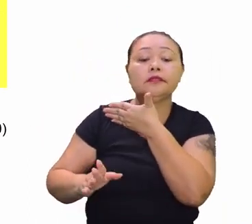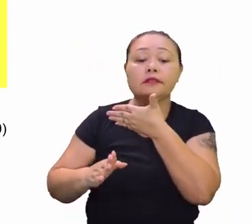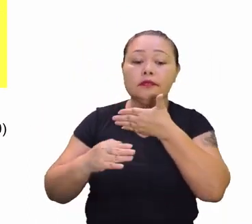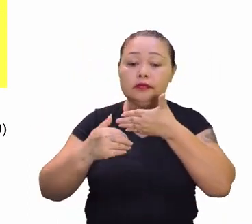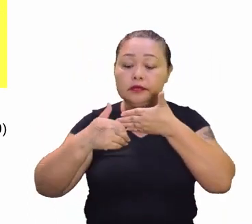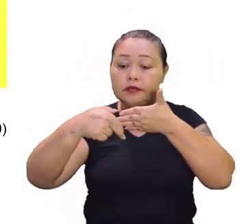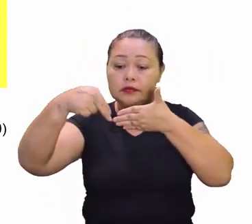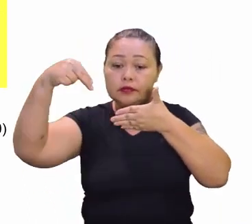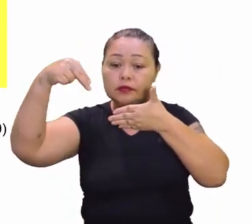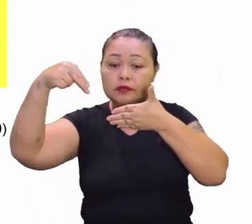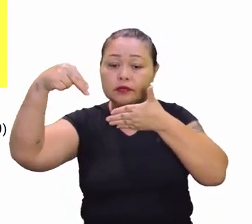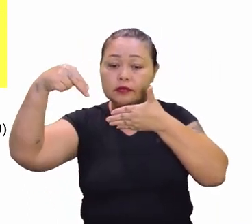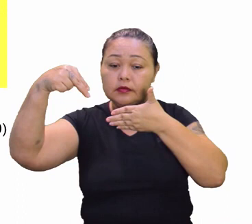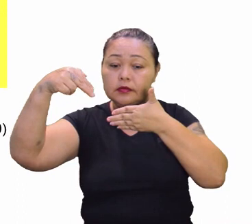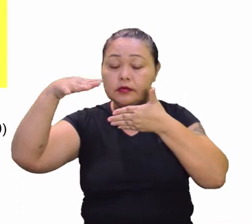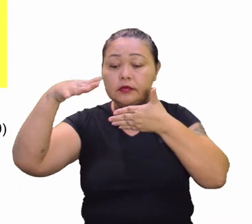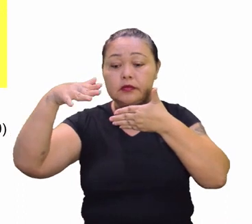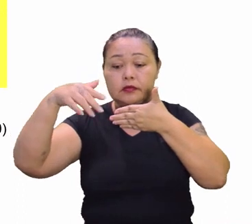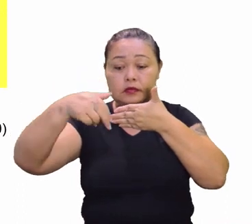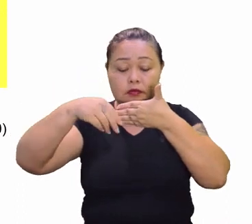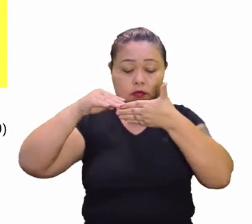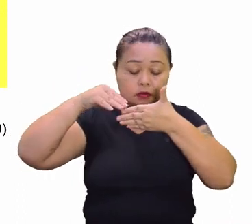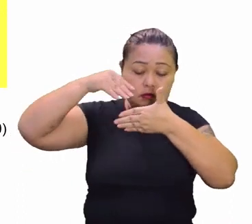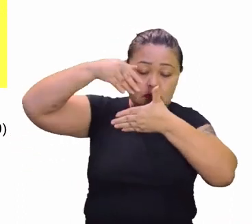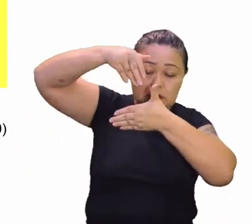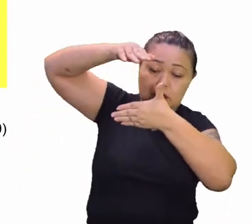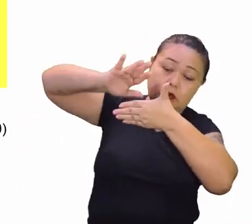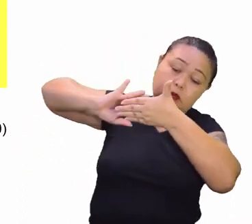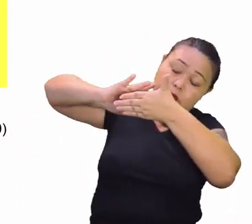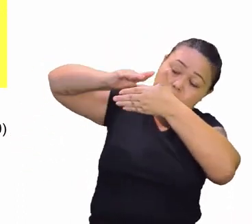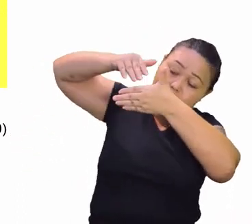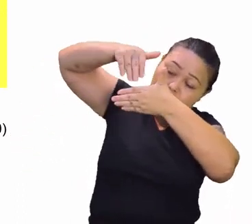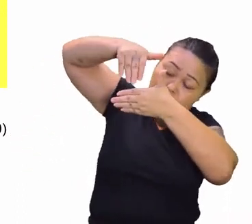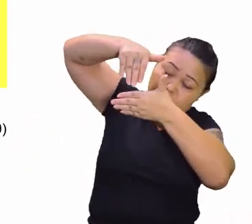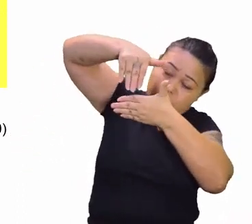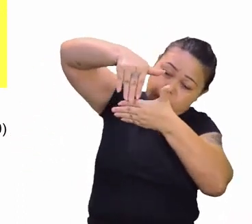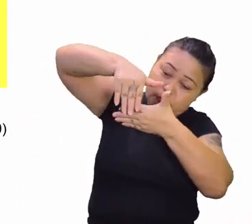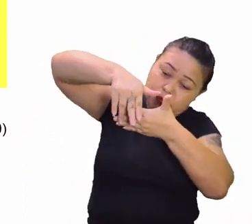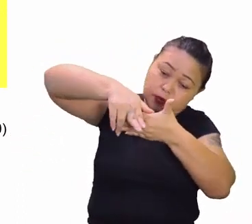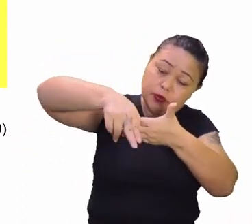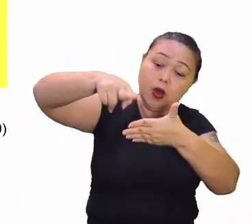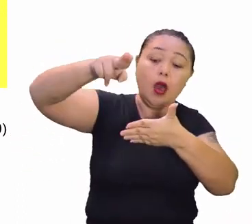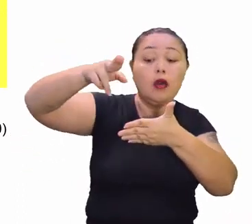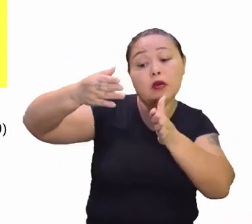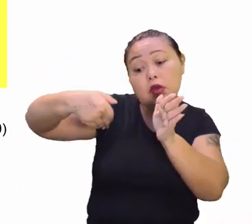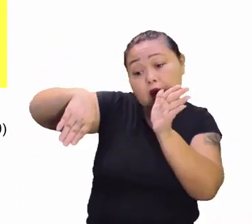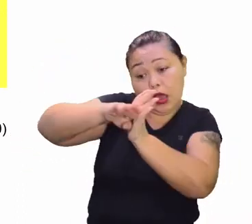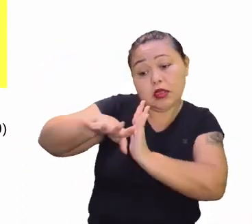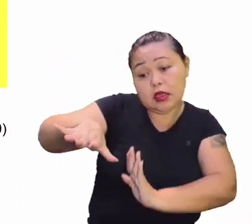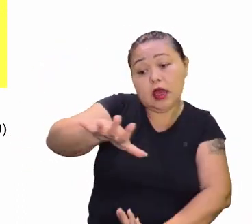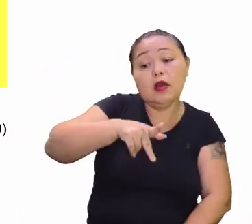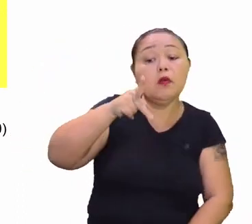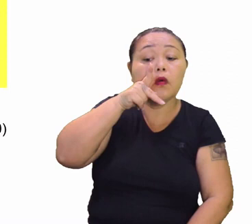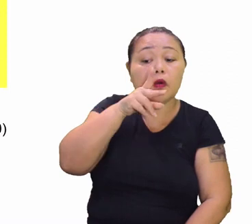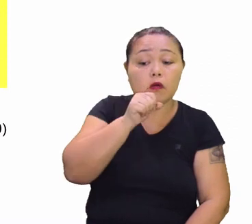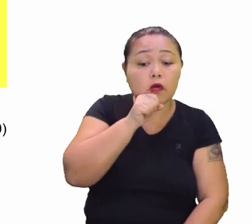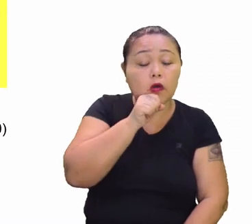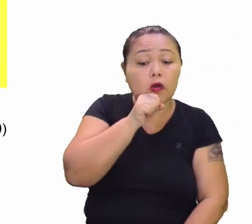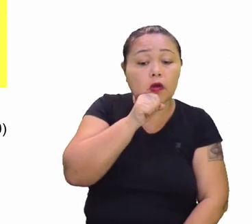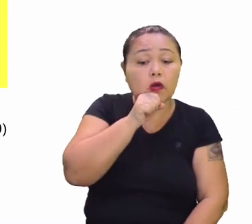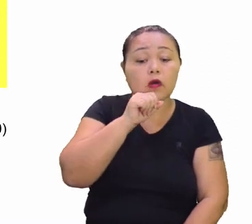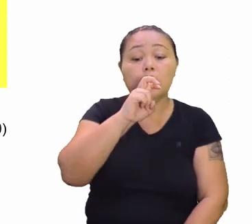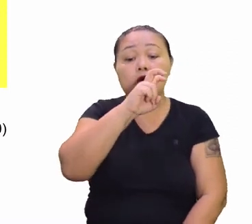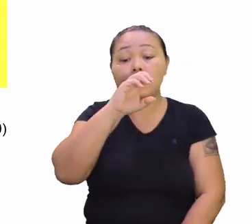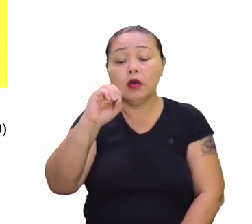no sentido norte, ou seja, vem vindo aqui para a região de Porto Velho, não é isso?